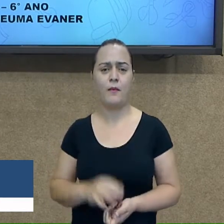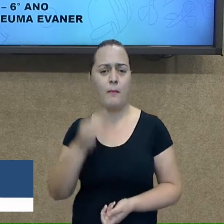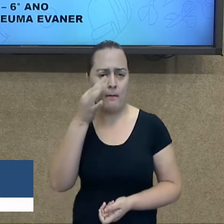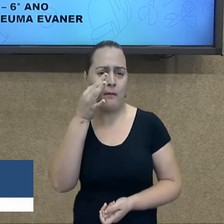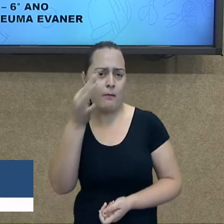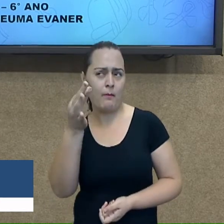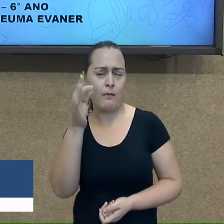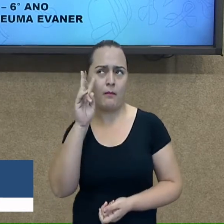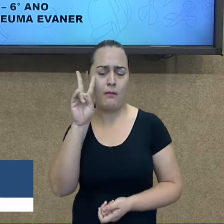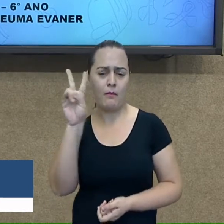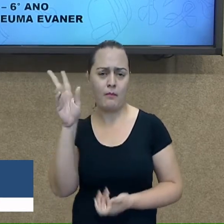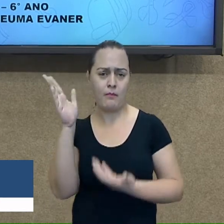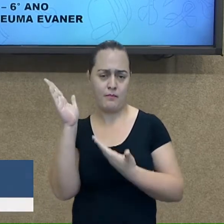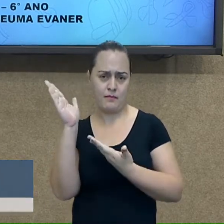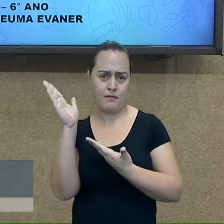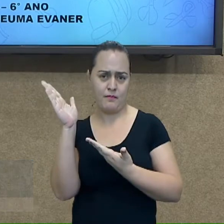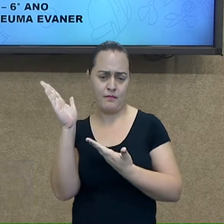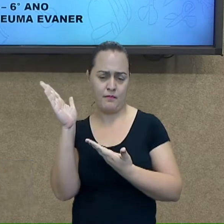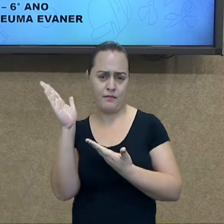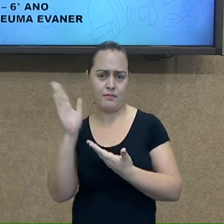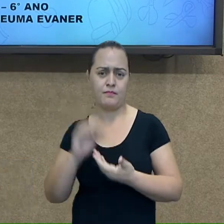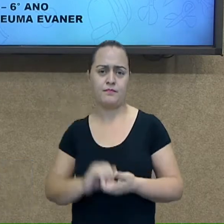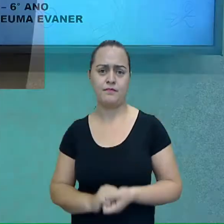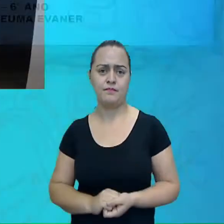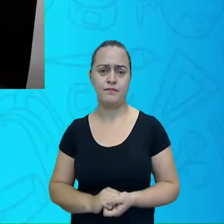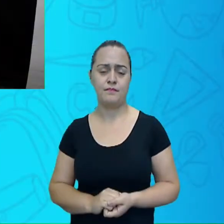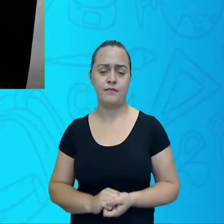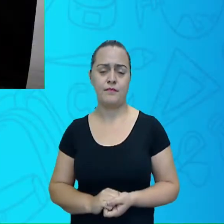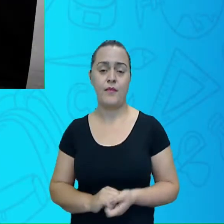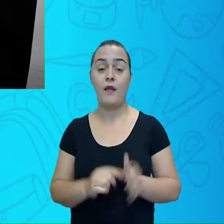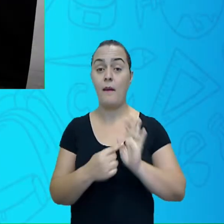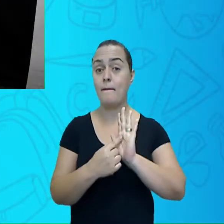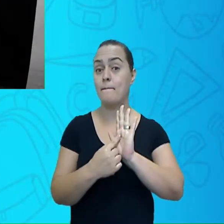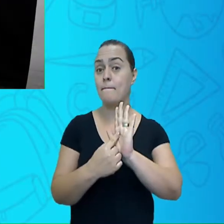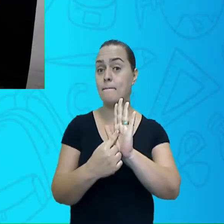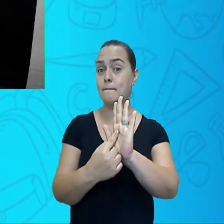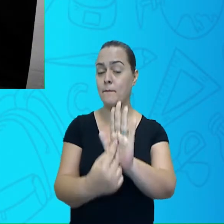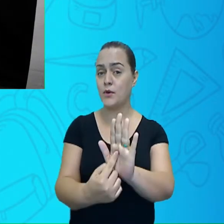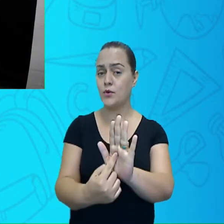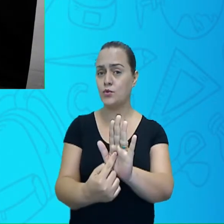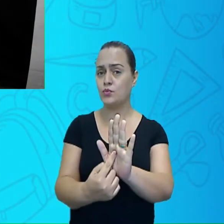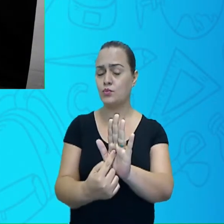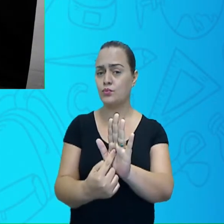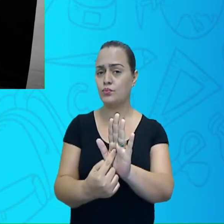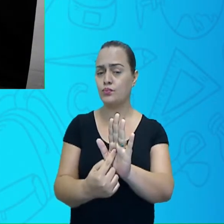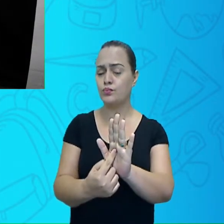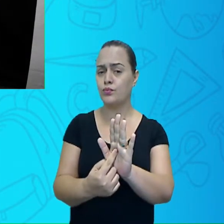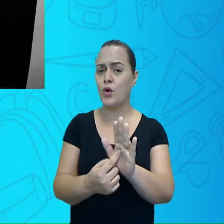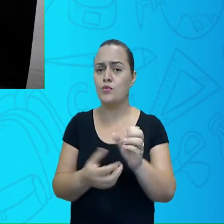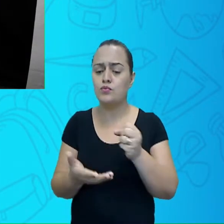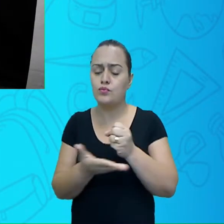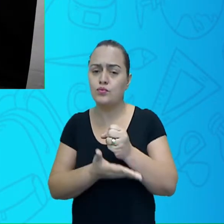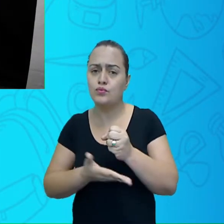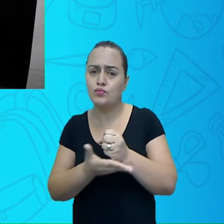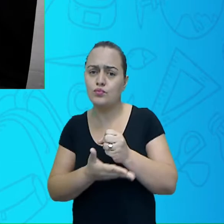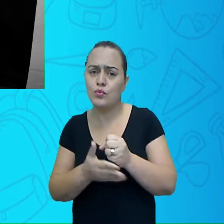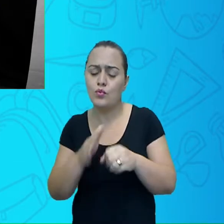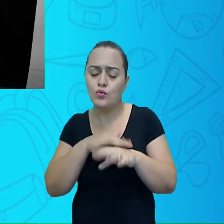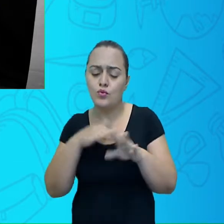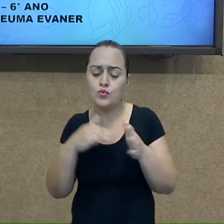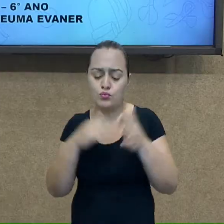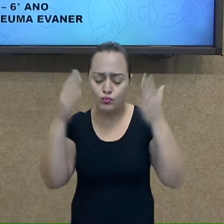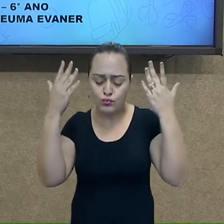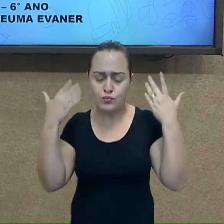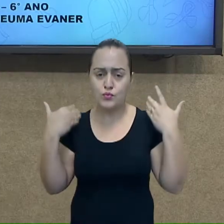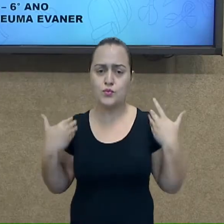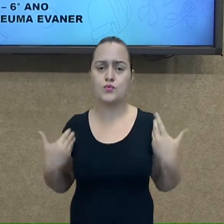é estranha? Não. Ela representa estruturas que nós temos no interior do nosso